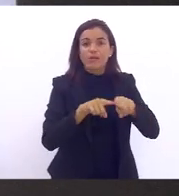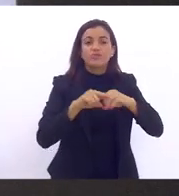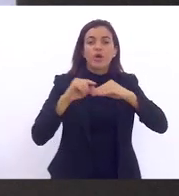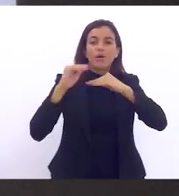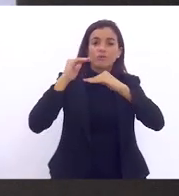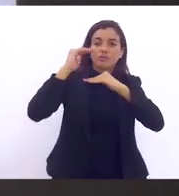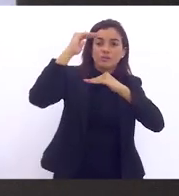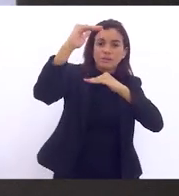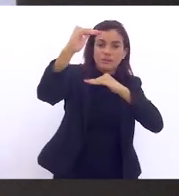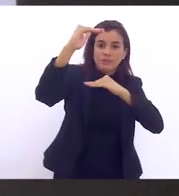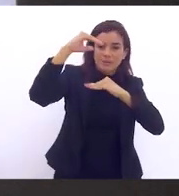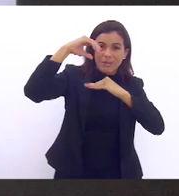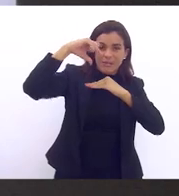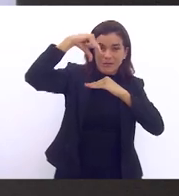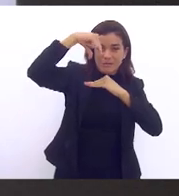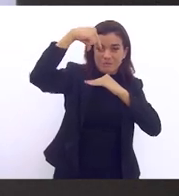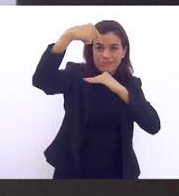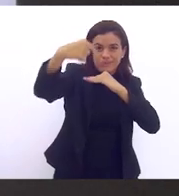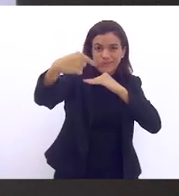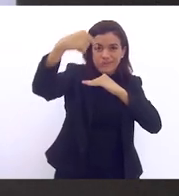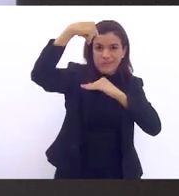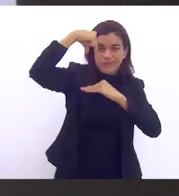equipamento é tudo por víde